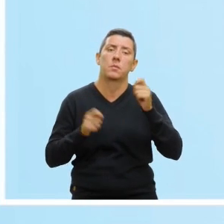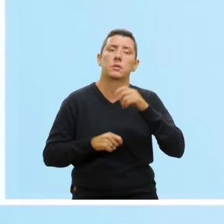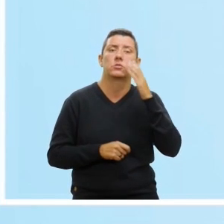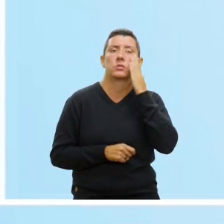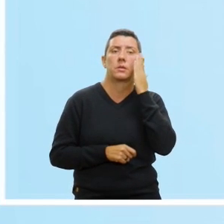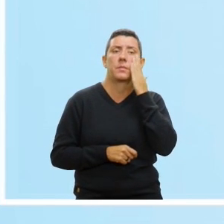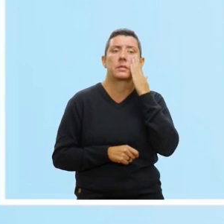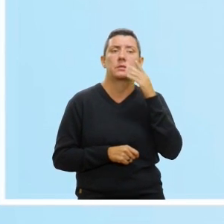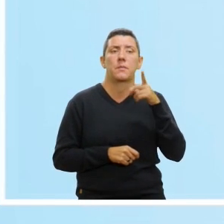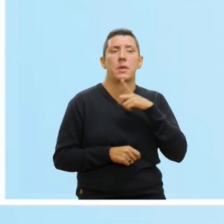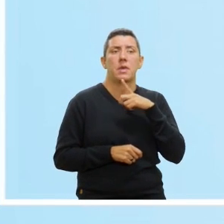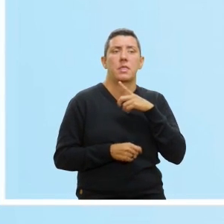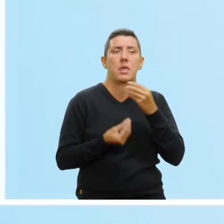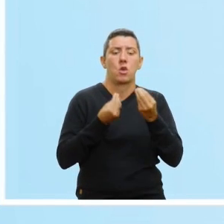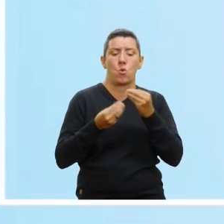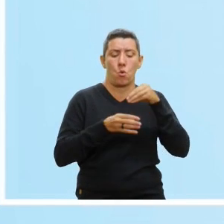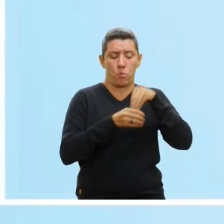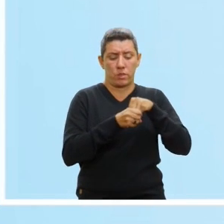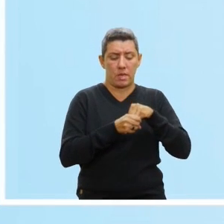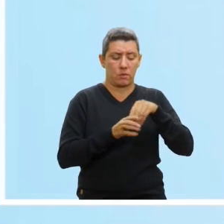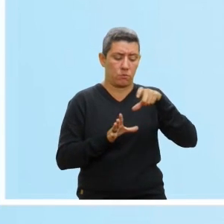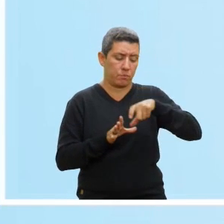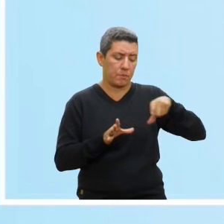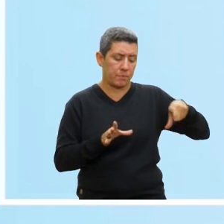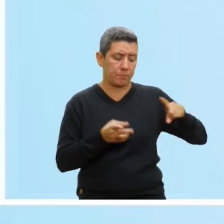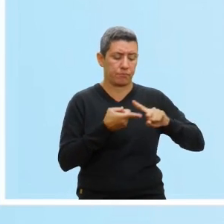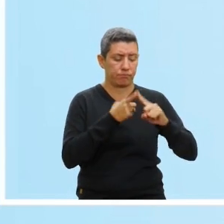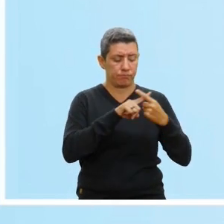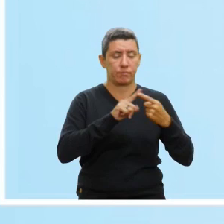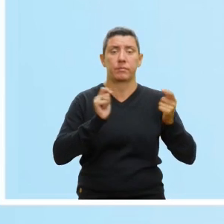no transponder, no DWDM.